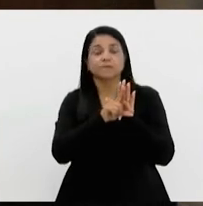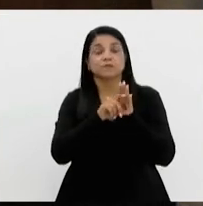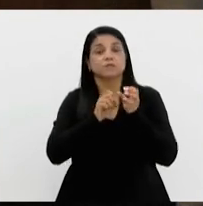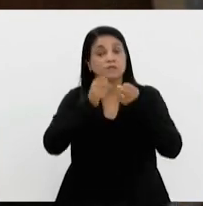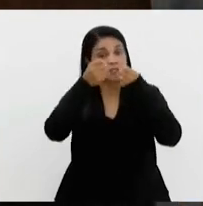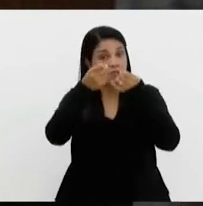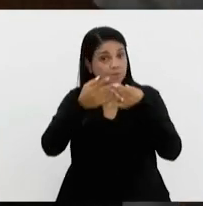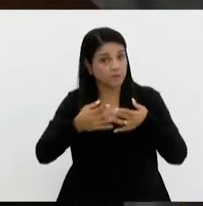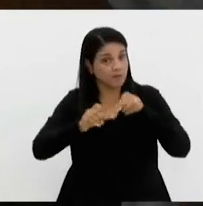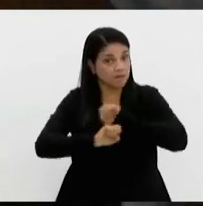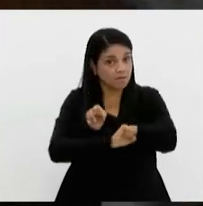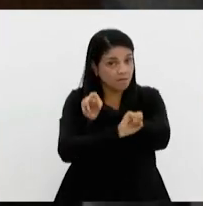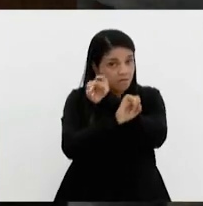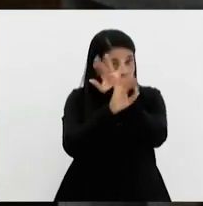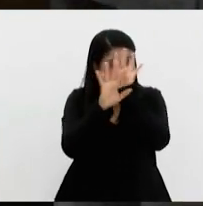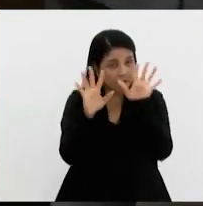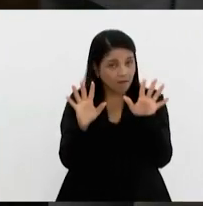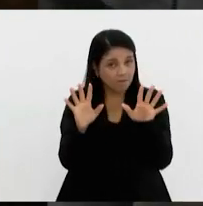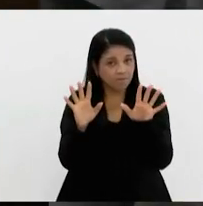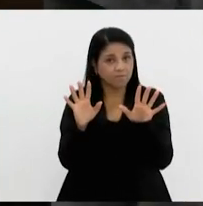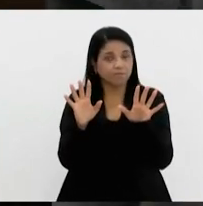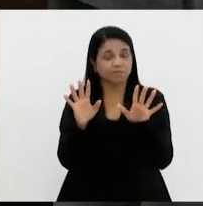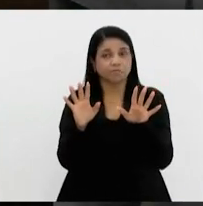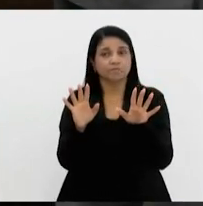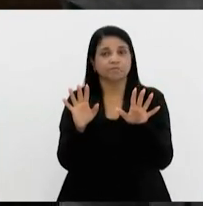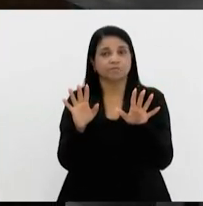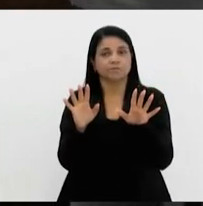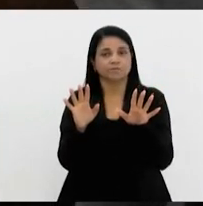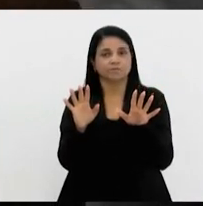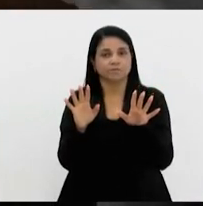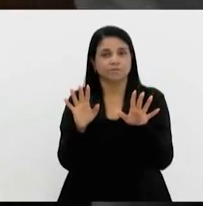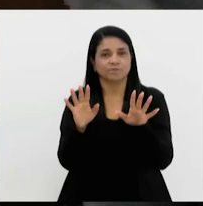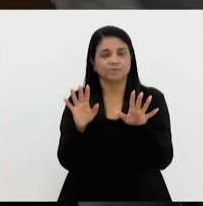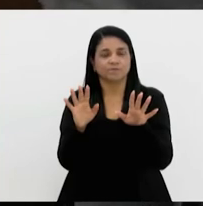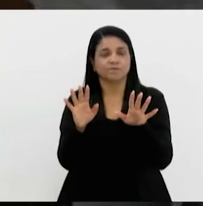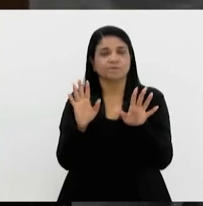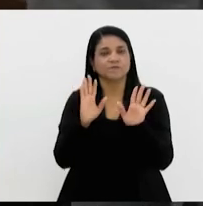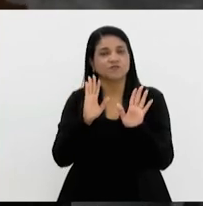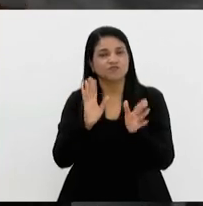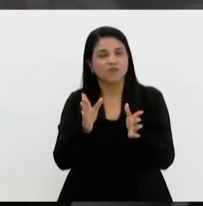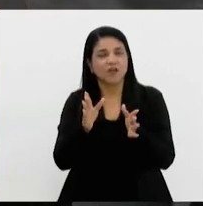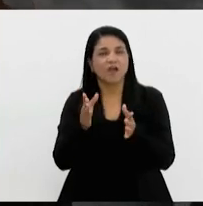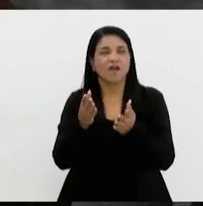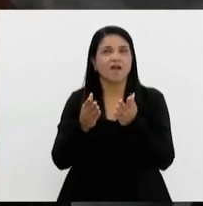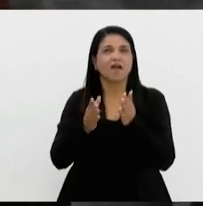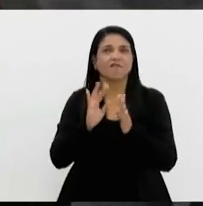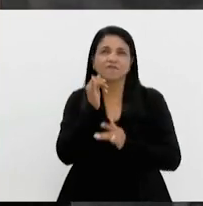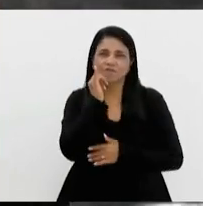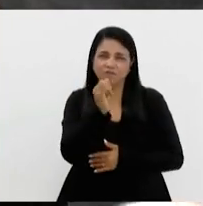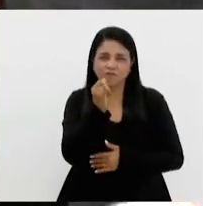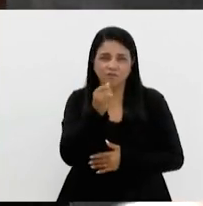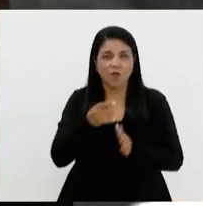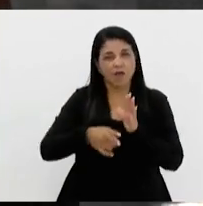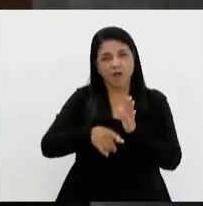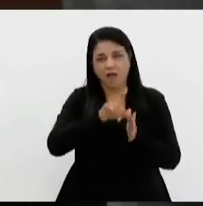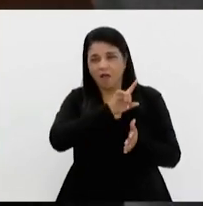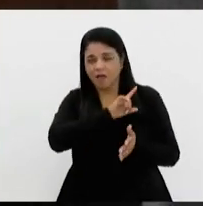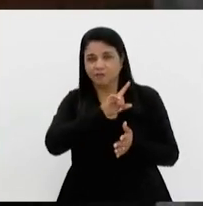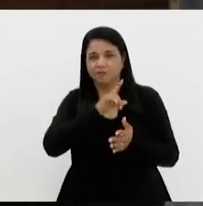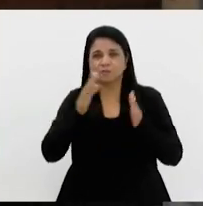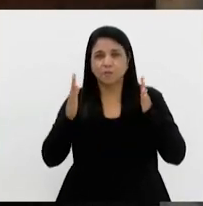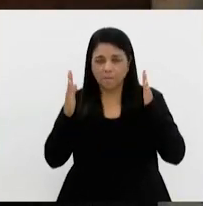e consignado, como diz certa feita o saudoso e grande Papa